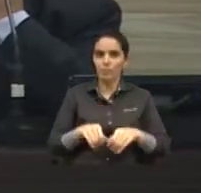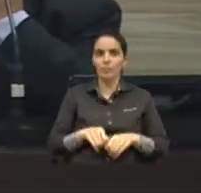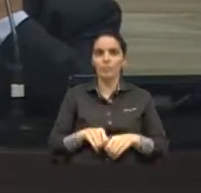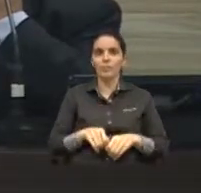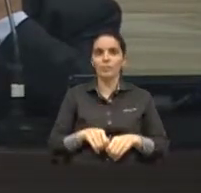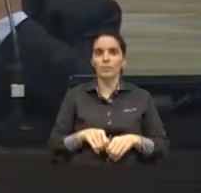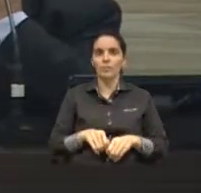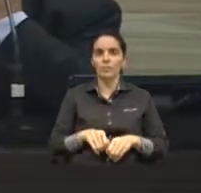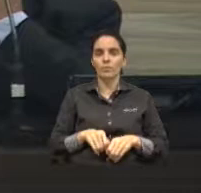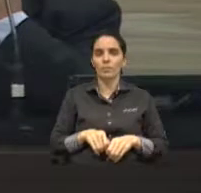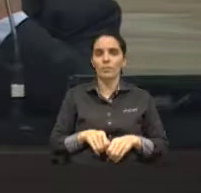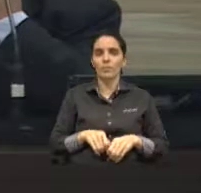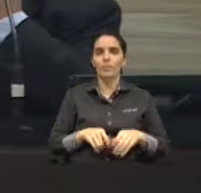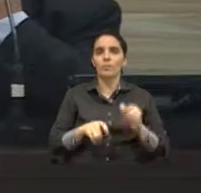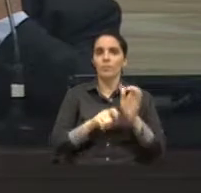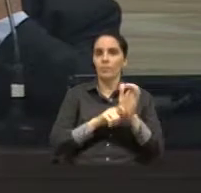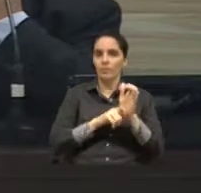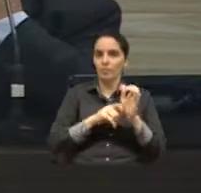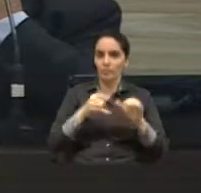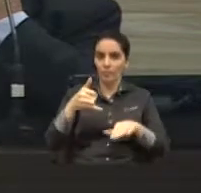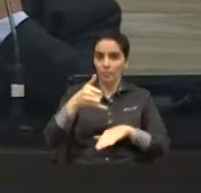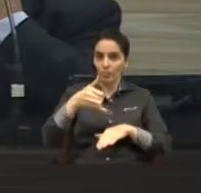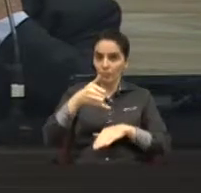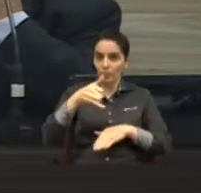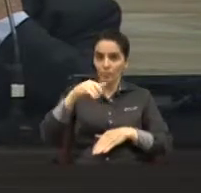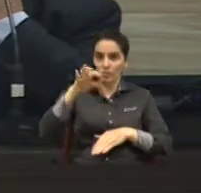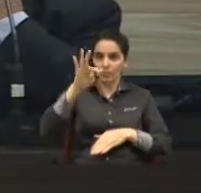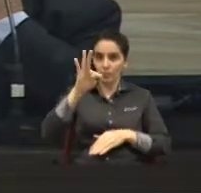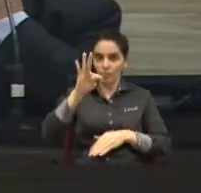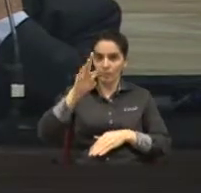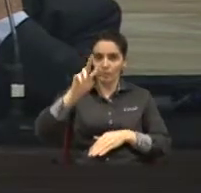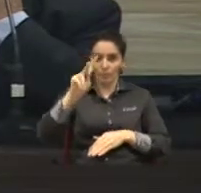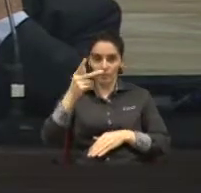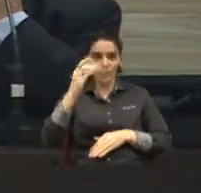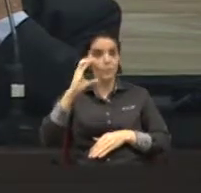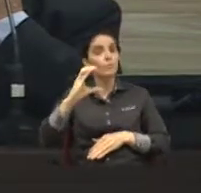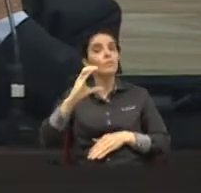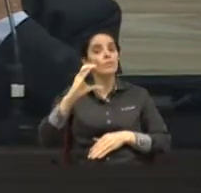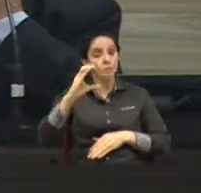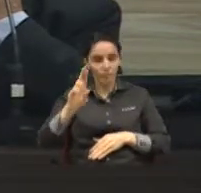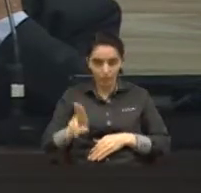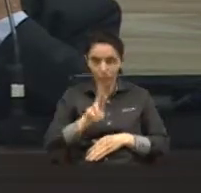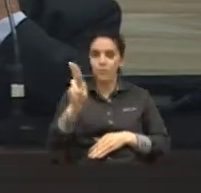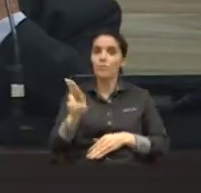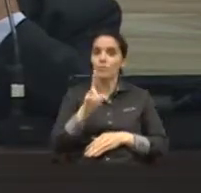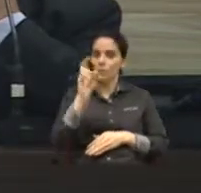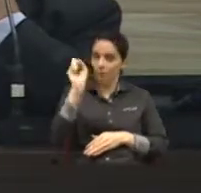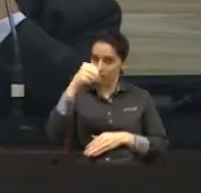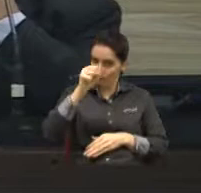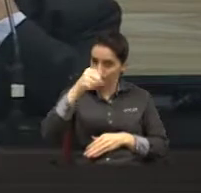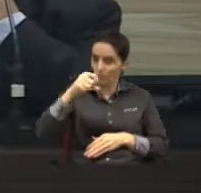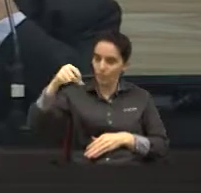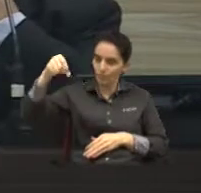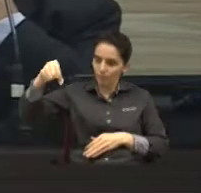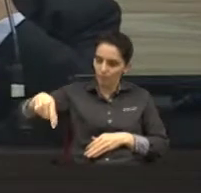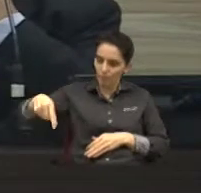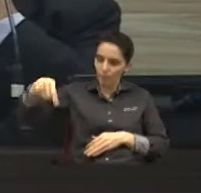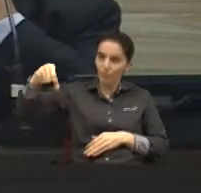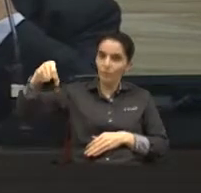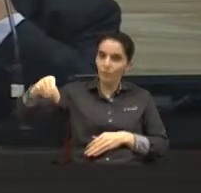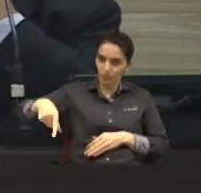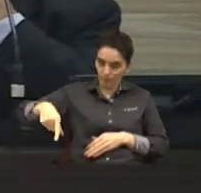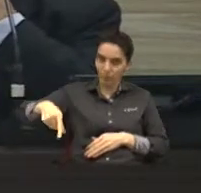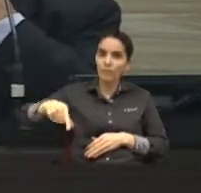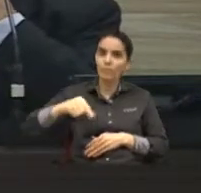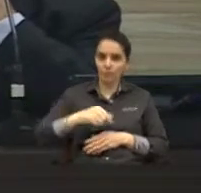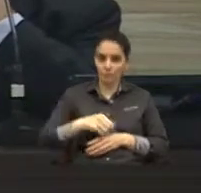drogas, né? O olhinho do THC, que é o da maconha, é muito utilizado para pingar, né, nos tabletes, e ali você